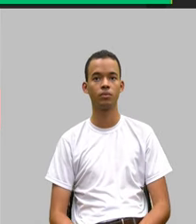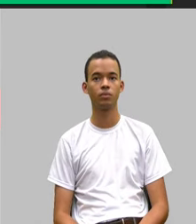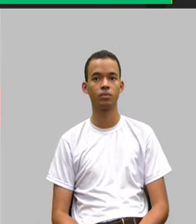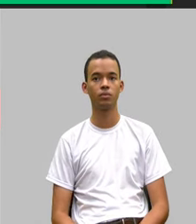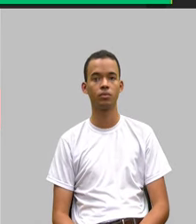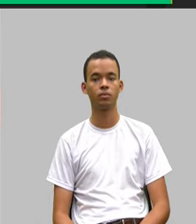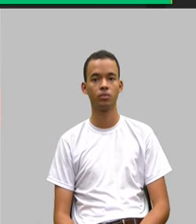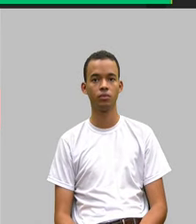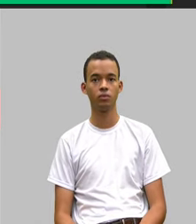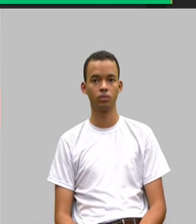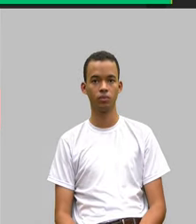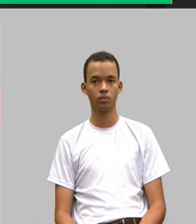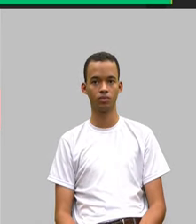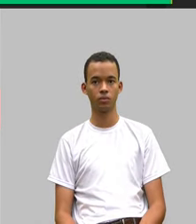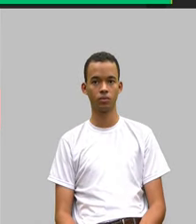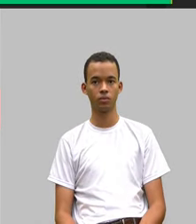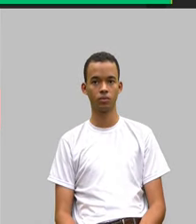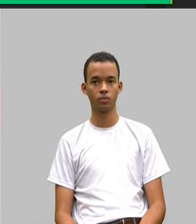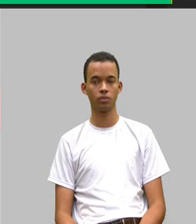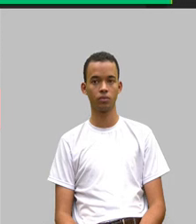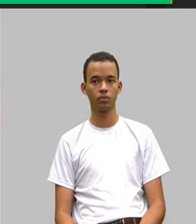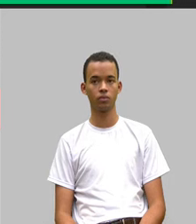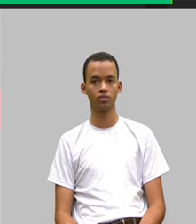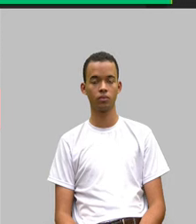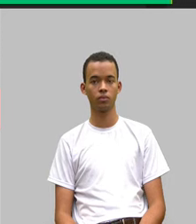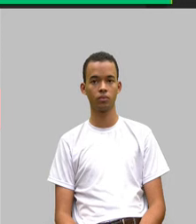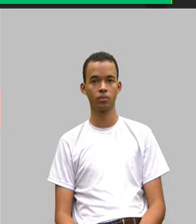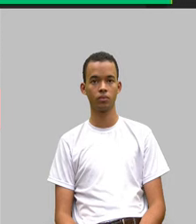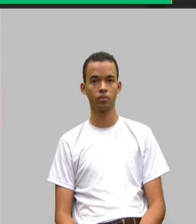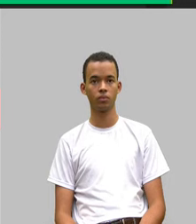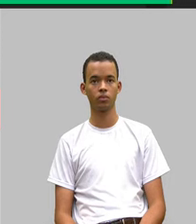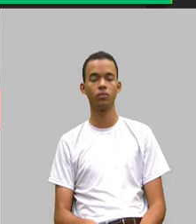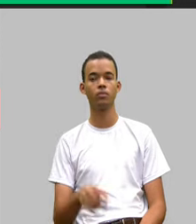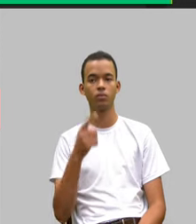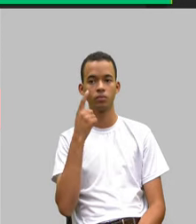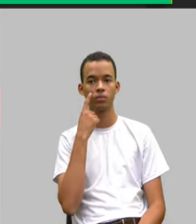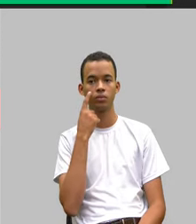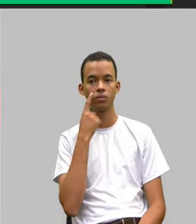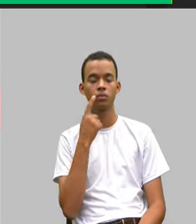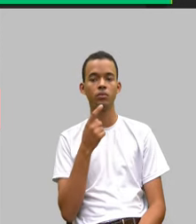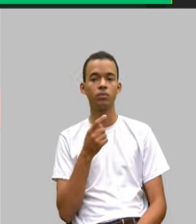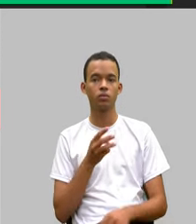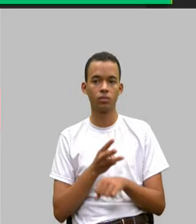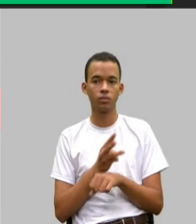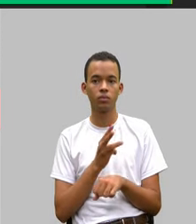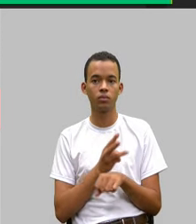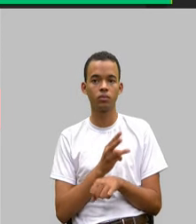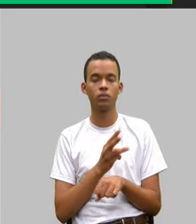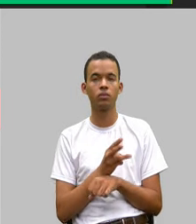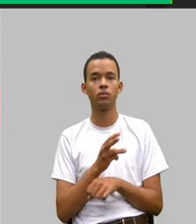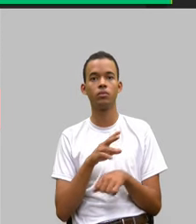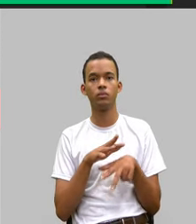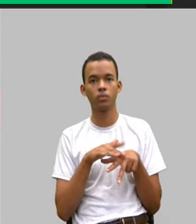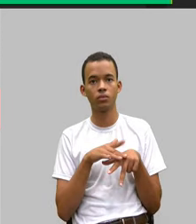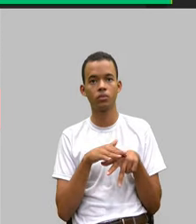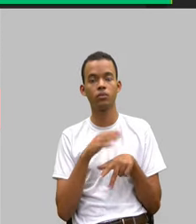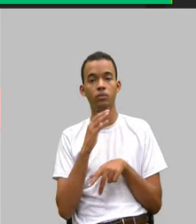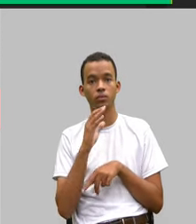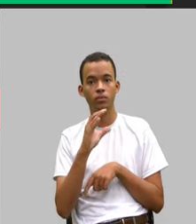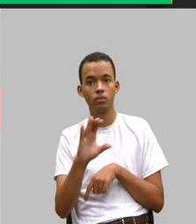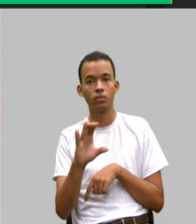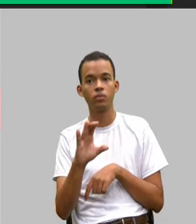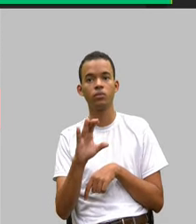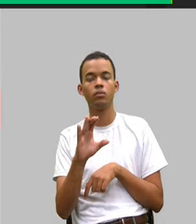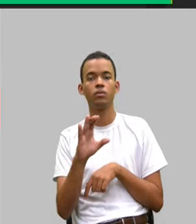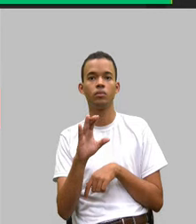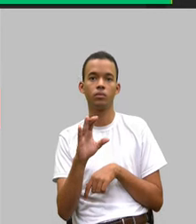e queria trazer também um depoimento que eu recebi essa semana de um paciente que ilustra um pouco dessa dependência que a gente tem das